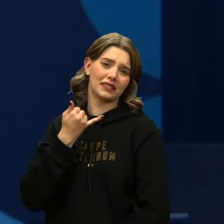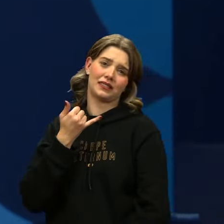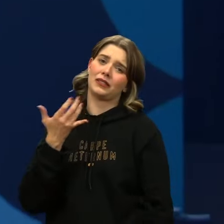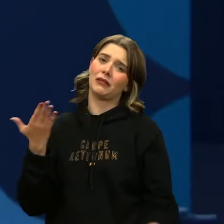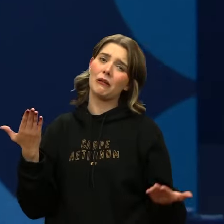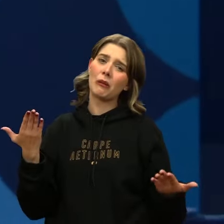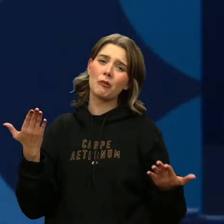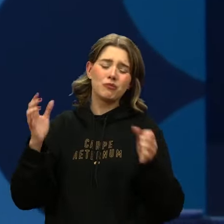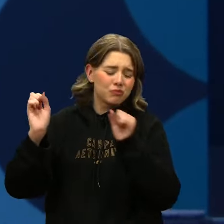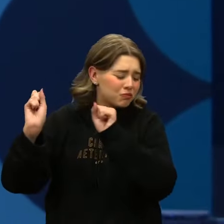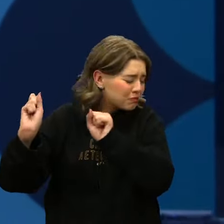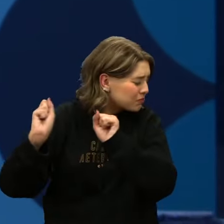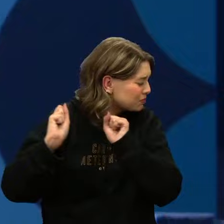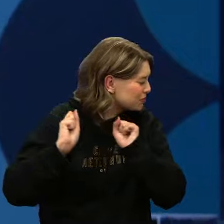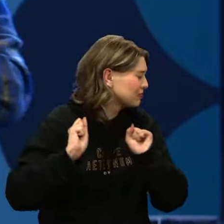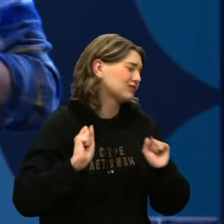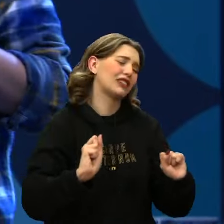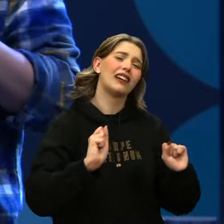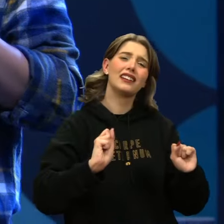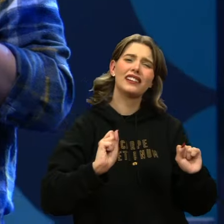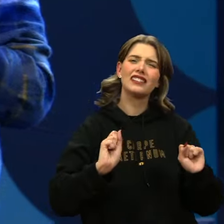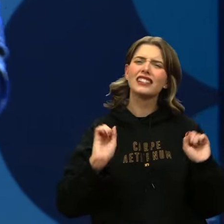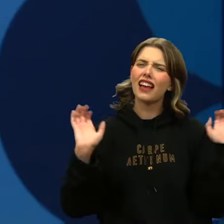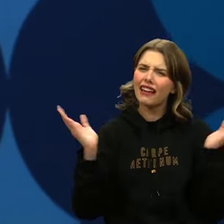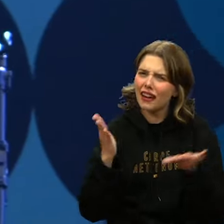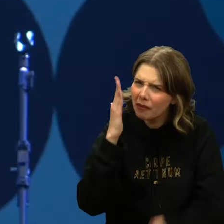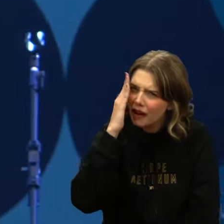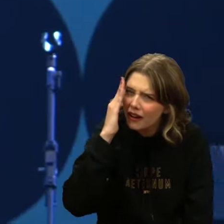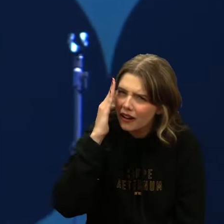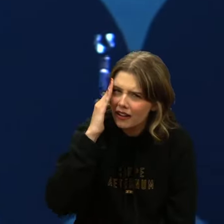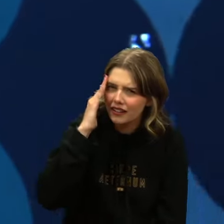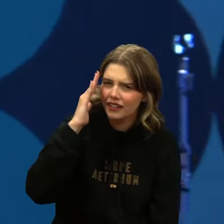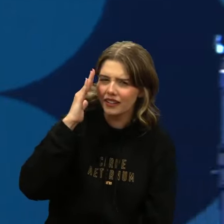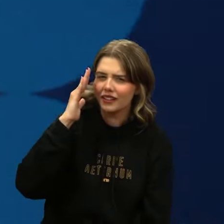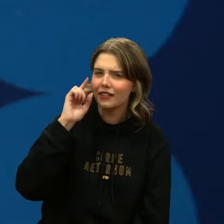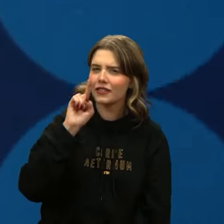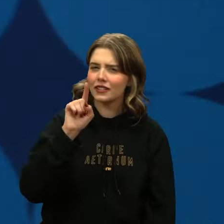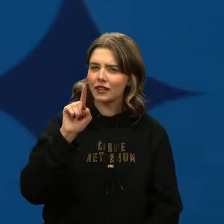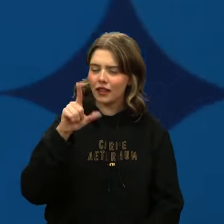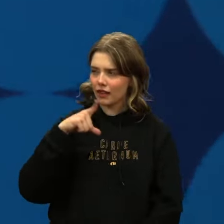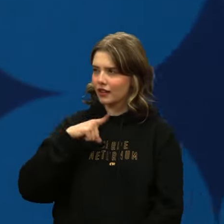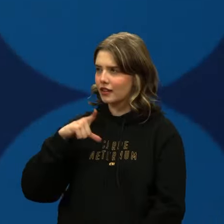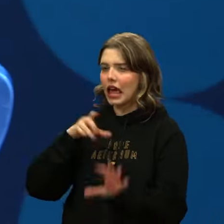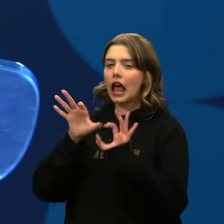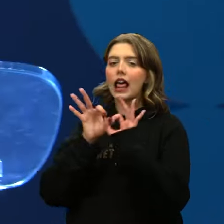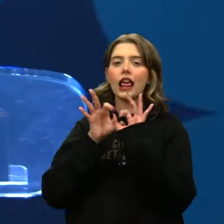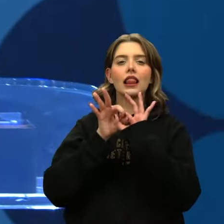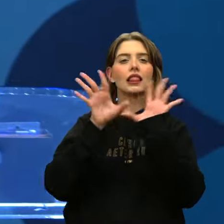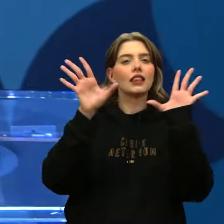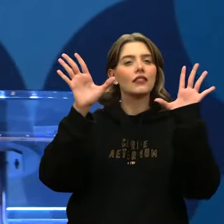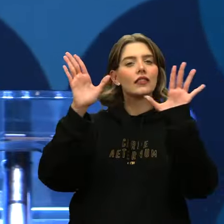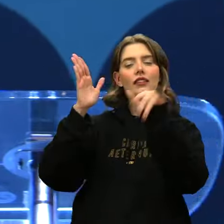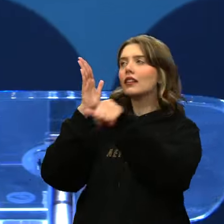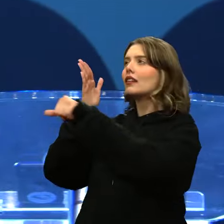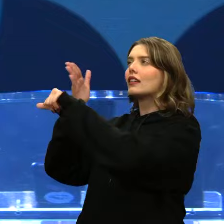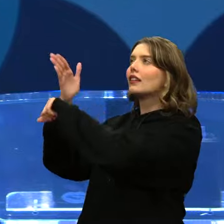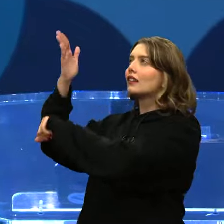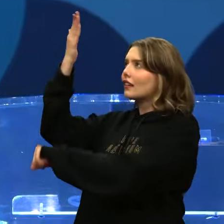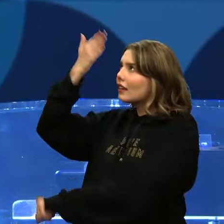muito poderoso. Você já parou para pensar que você tem todo acesso ao trono da graça do Senhor e que a Bíblia